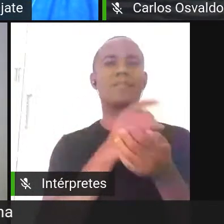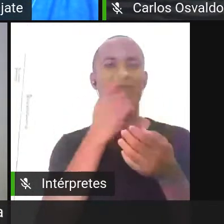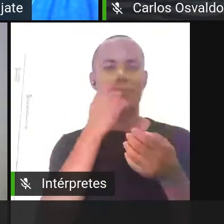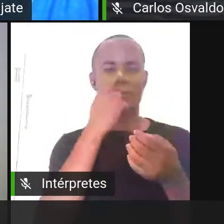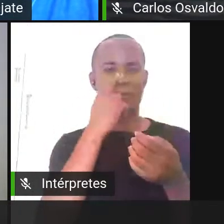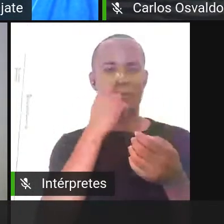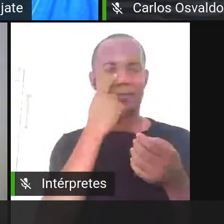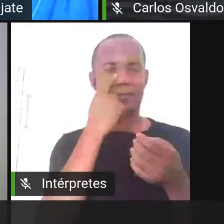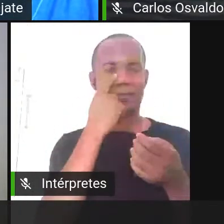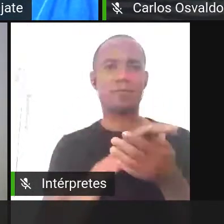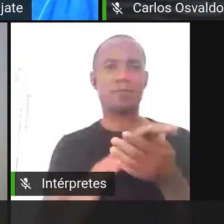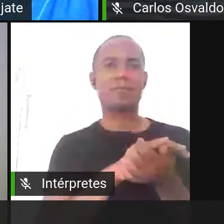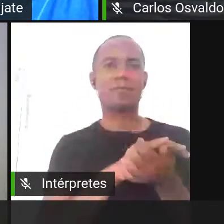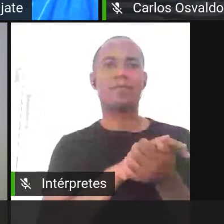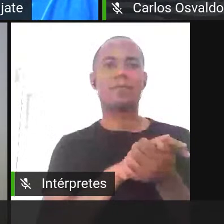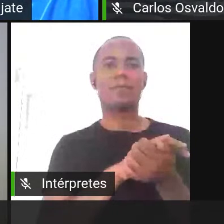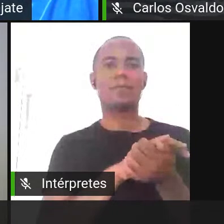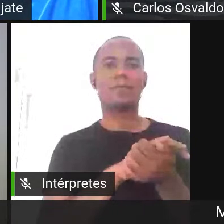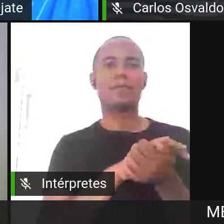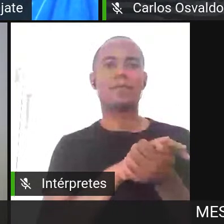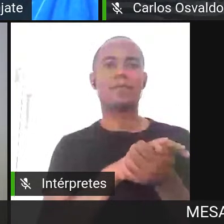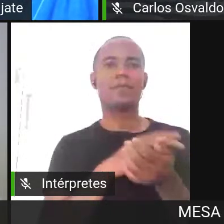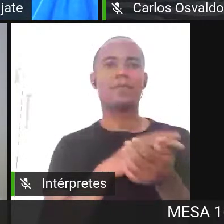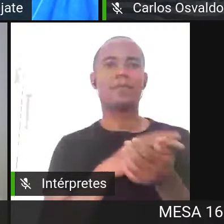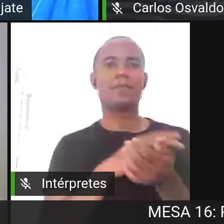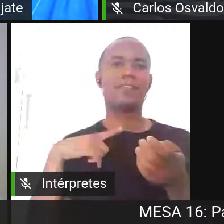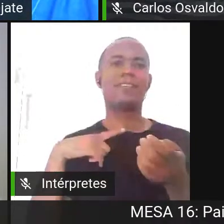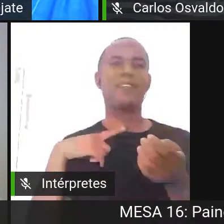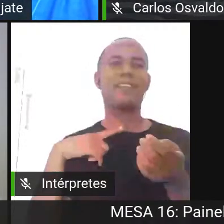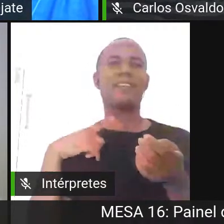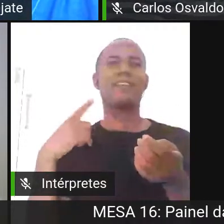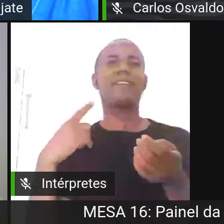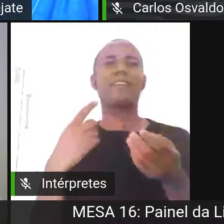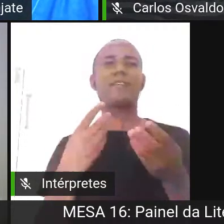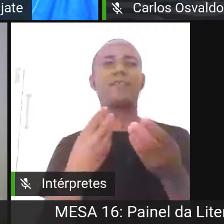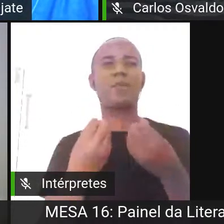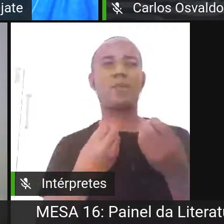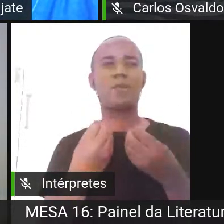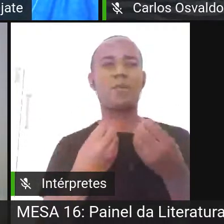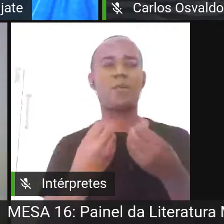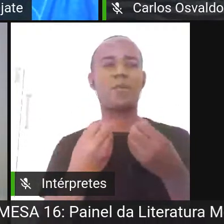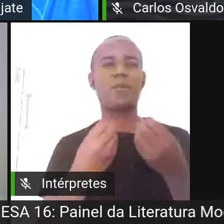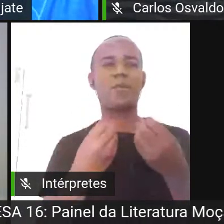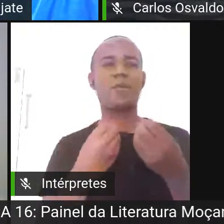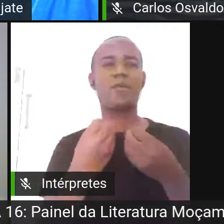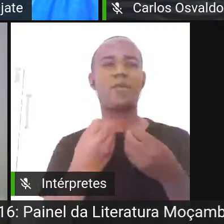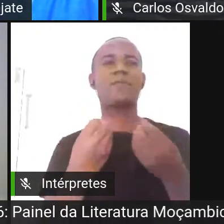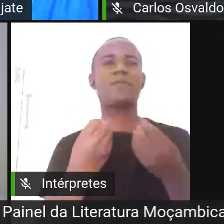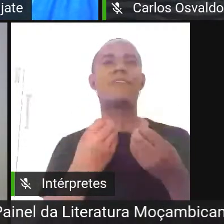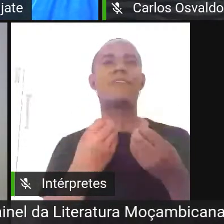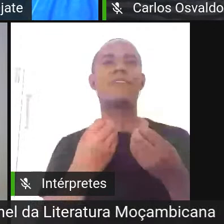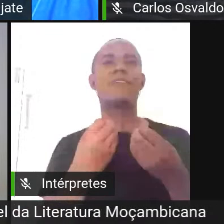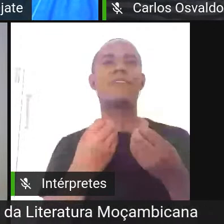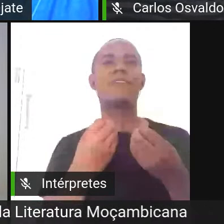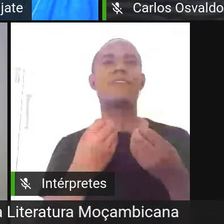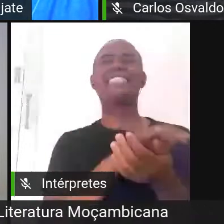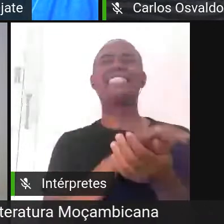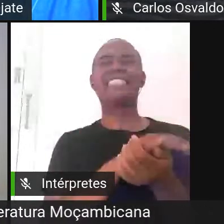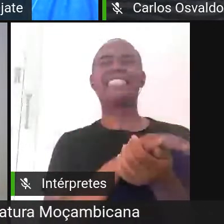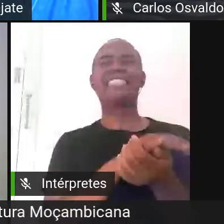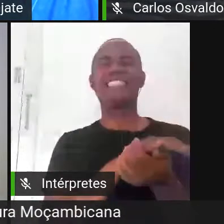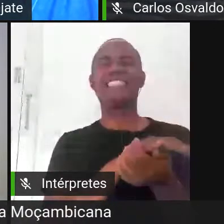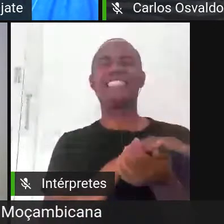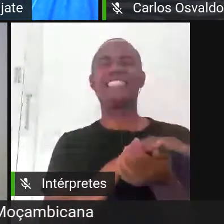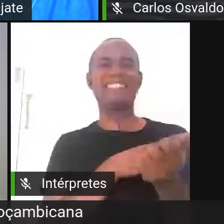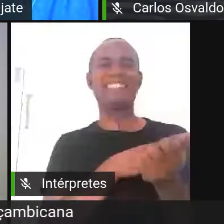moçambicana. E como eu dizia, isto já vem, por exemplo, de um autor como Craveirinha, né? É só pegar o livro Caringana ou a